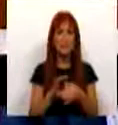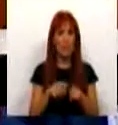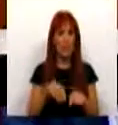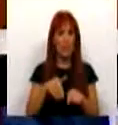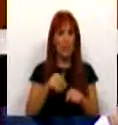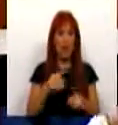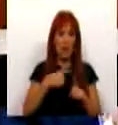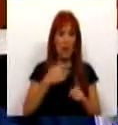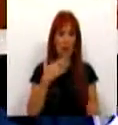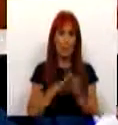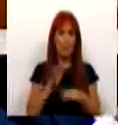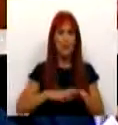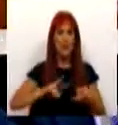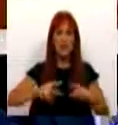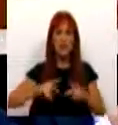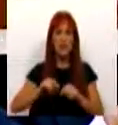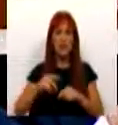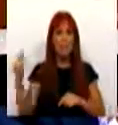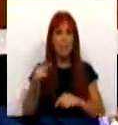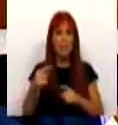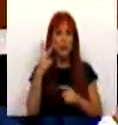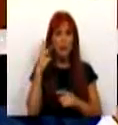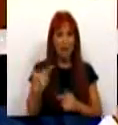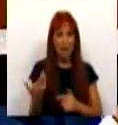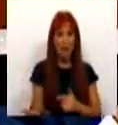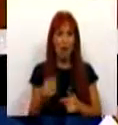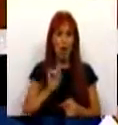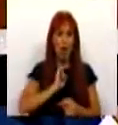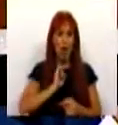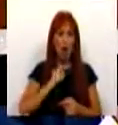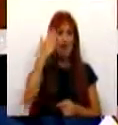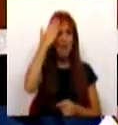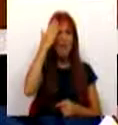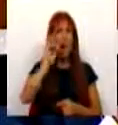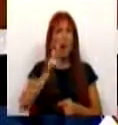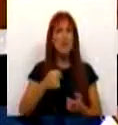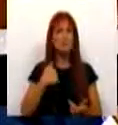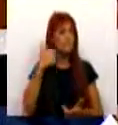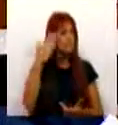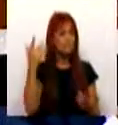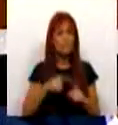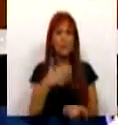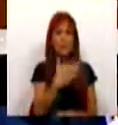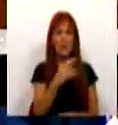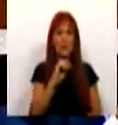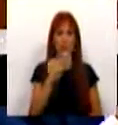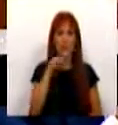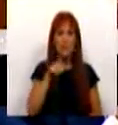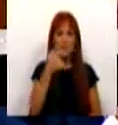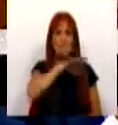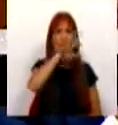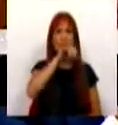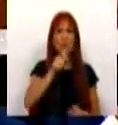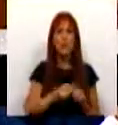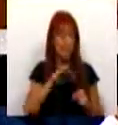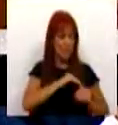ser beneficiados pelas alterações ao mínimo de existência, as nossas estimativas prevêem que 137 mil agregados de